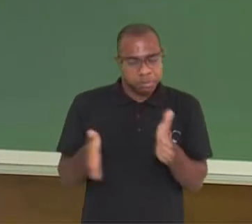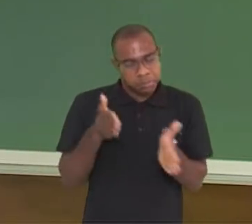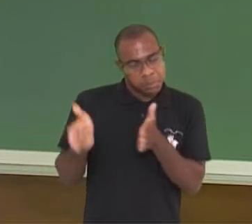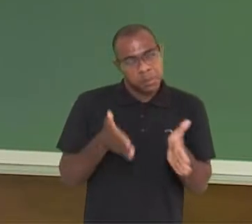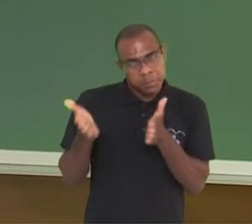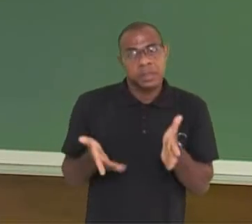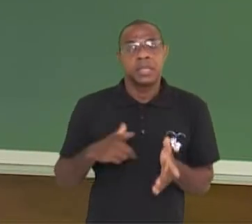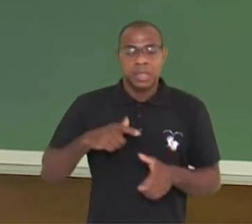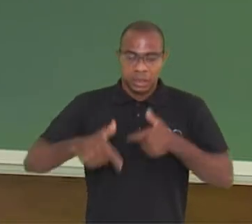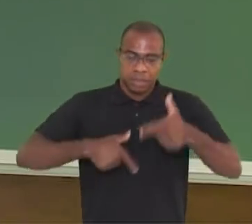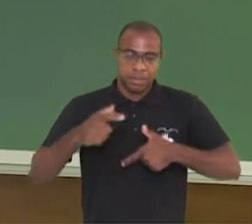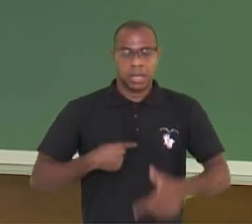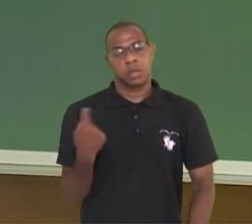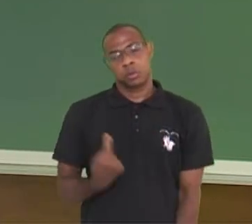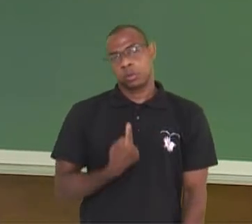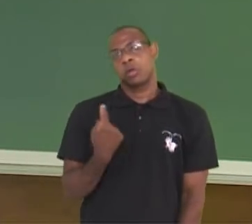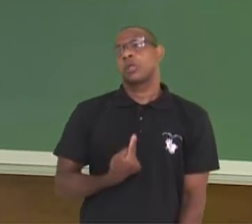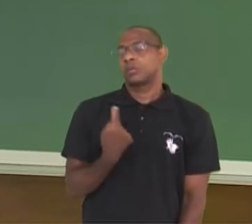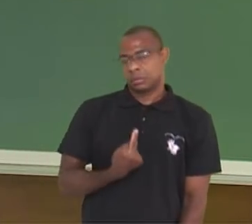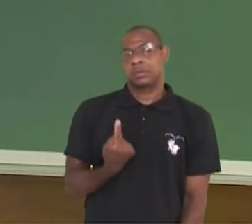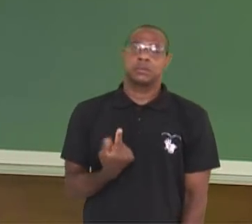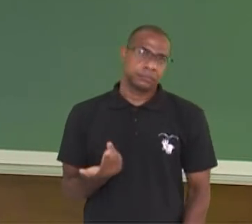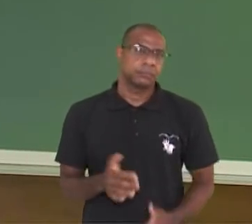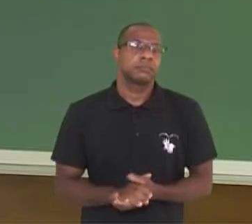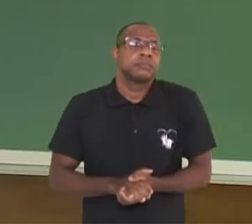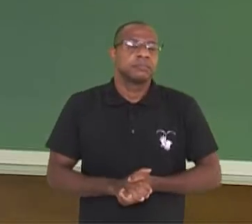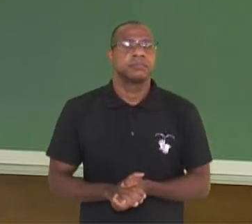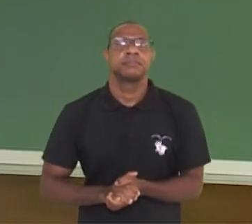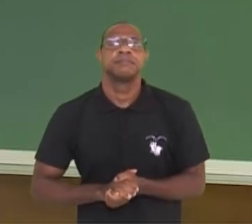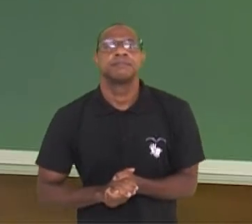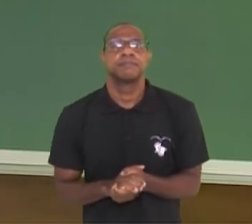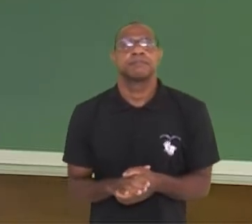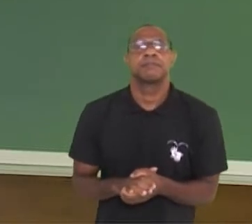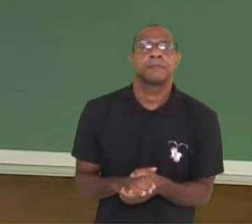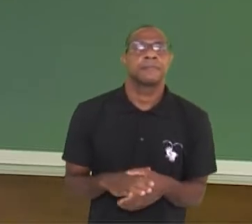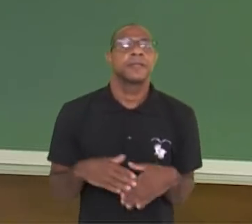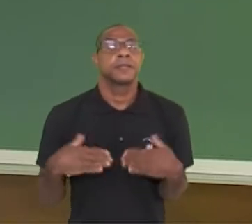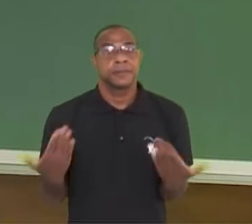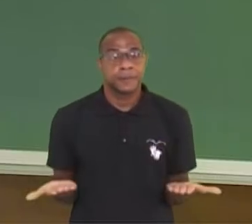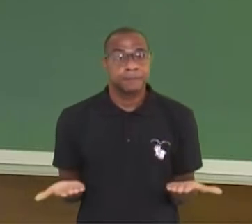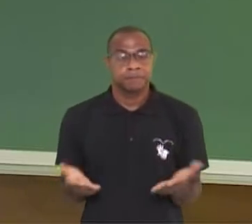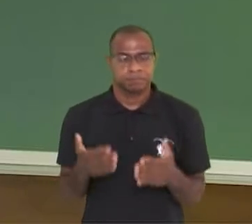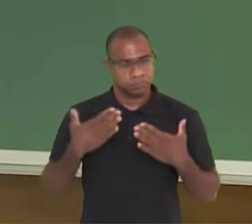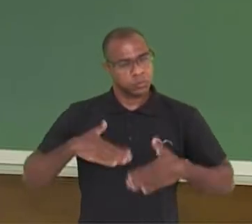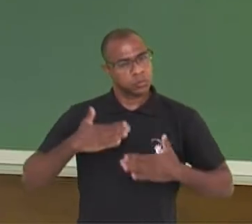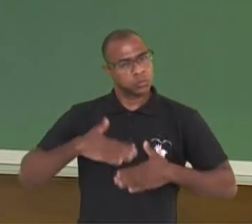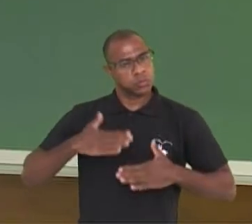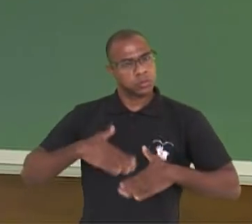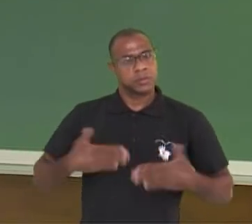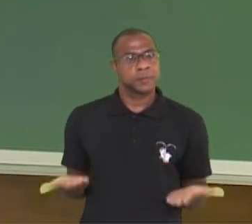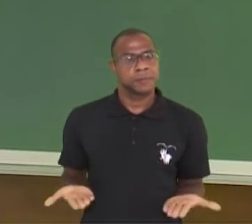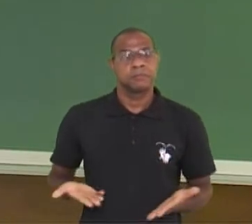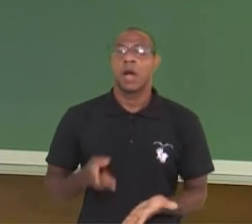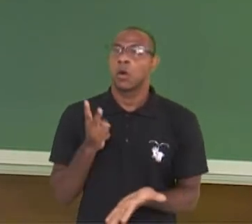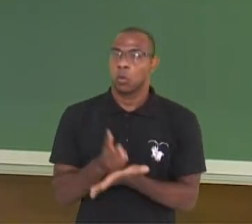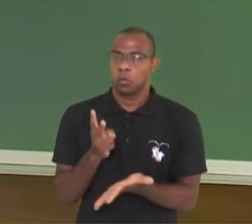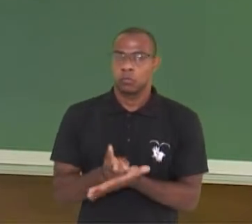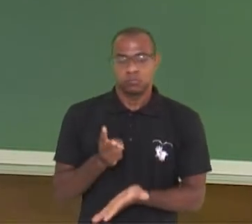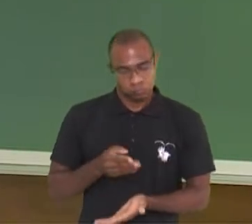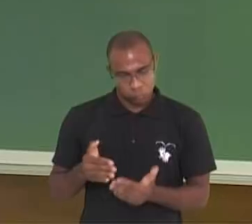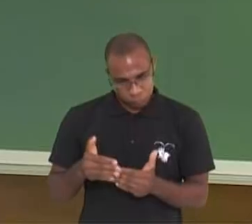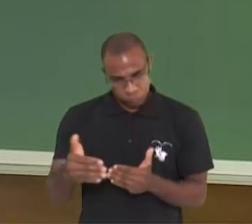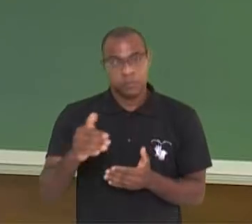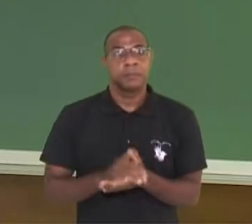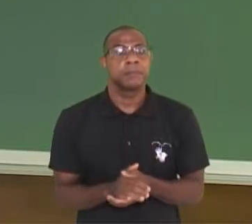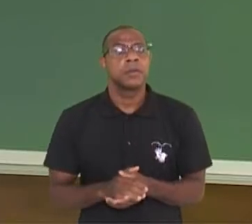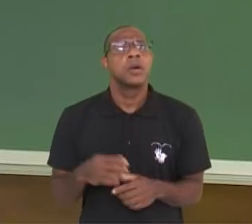ele trabalha sozinho, dominando todas as etapas de produção. Tranquilo? Para a gente continuar, por